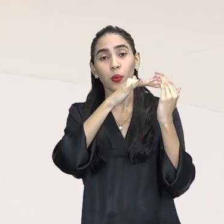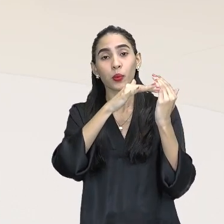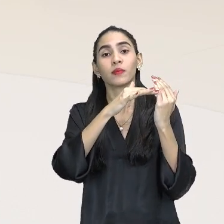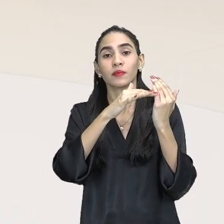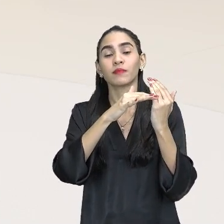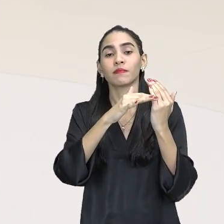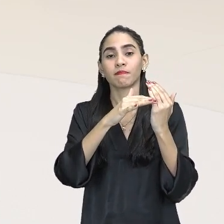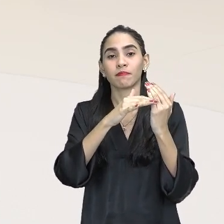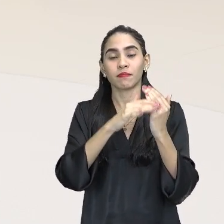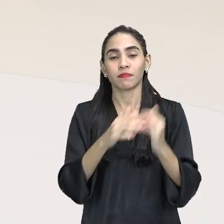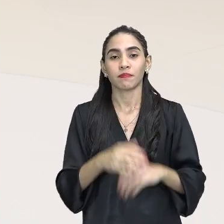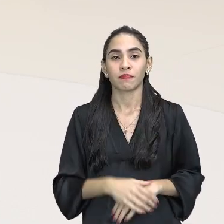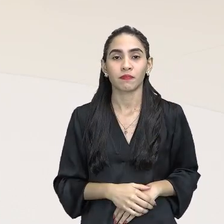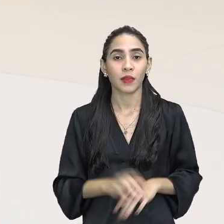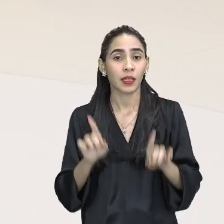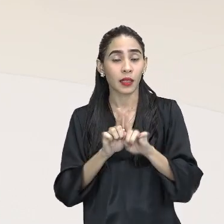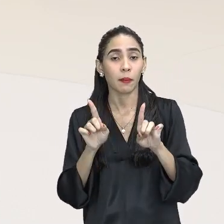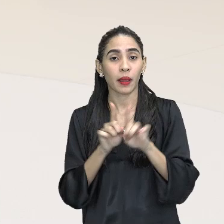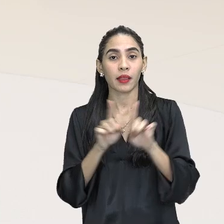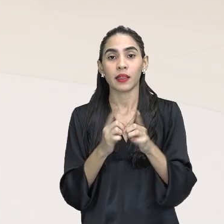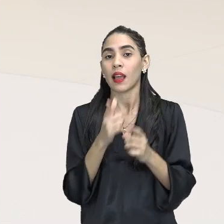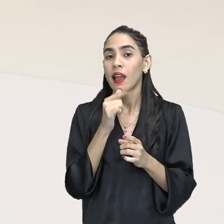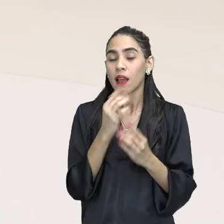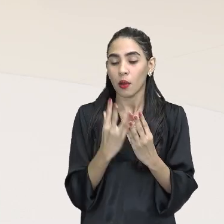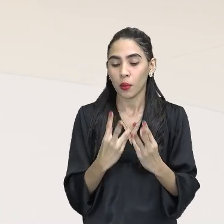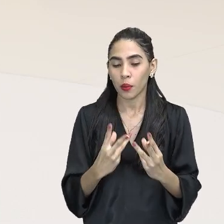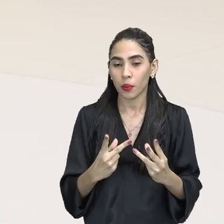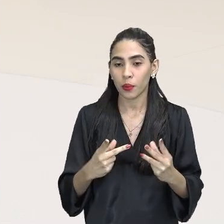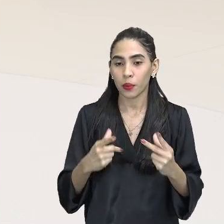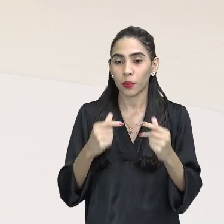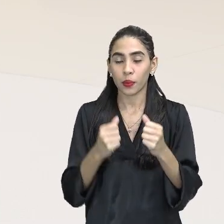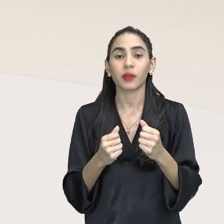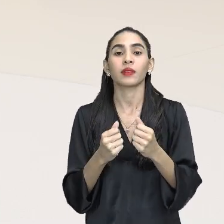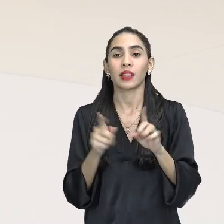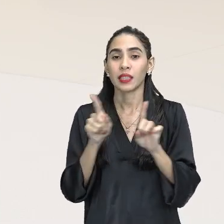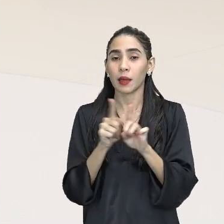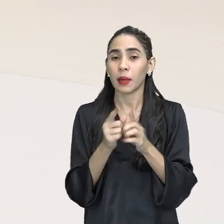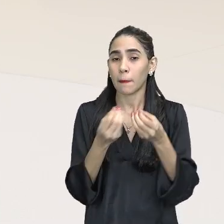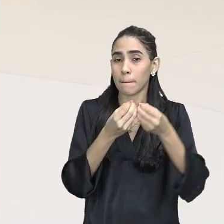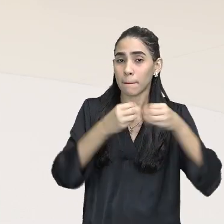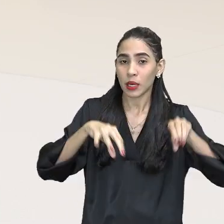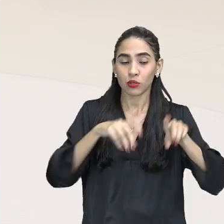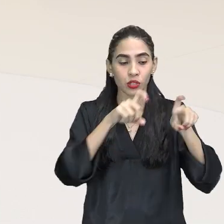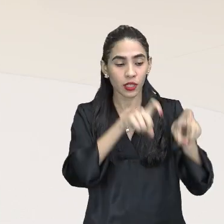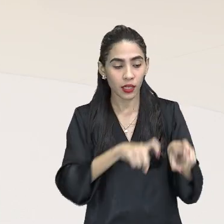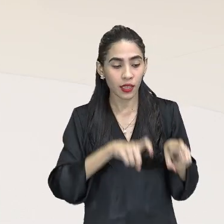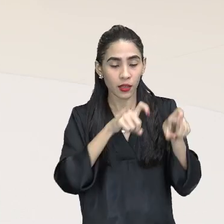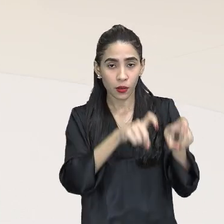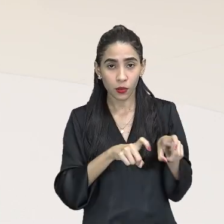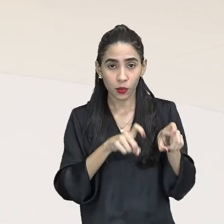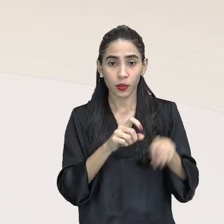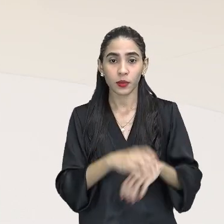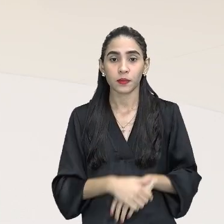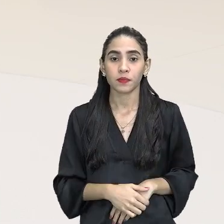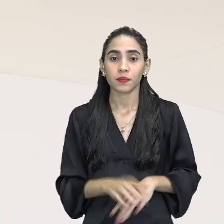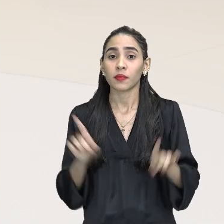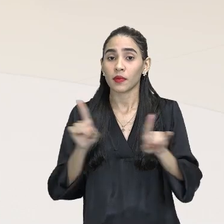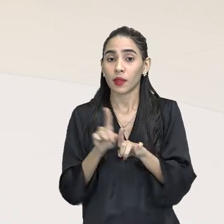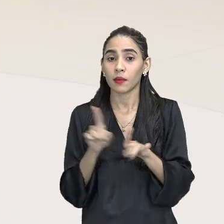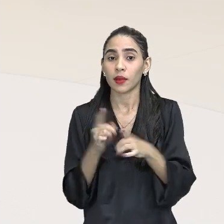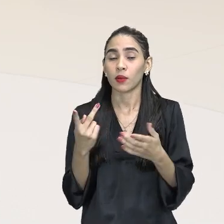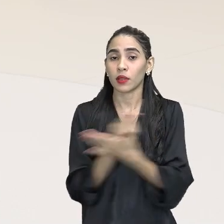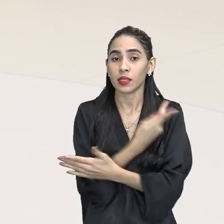provocando enchentes. O período de seca acaba prejudicando a agricultura e causando